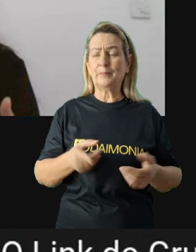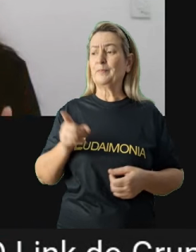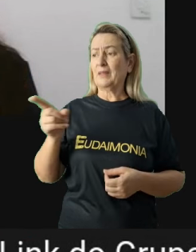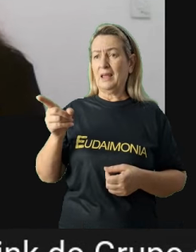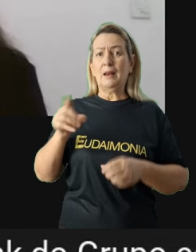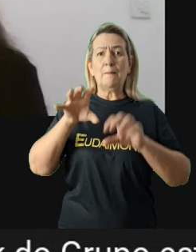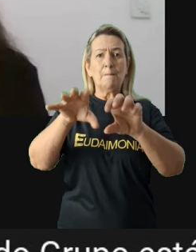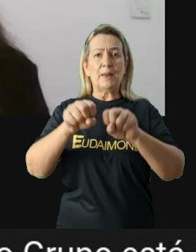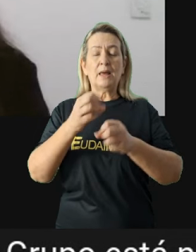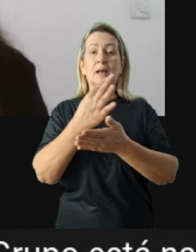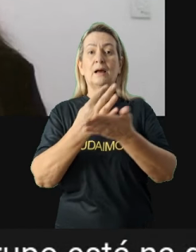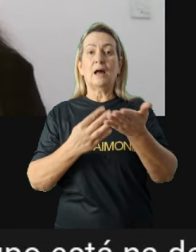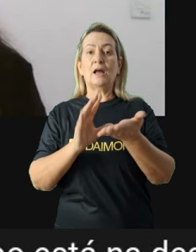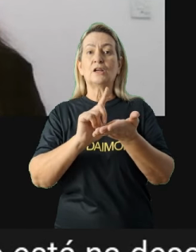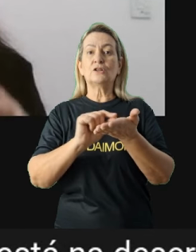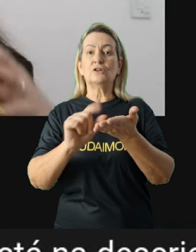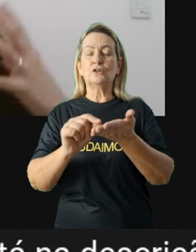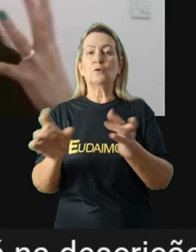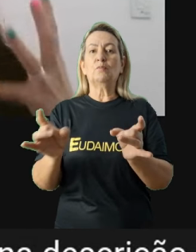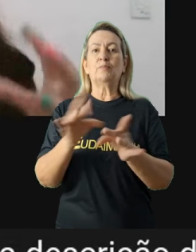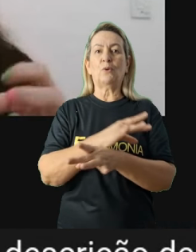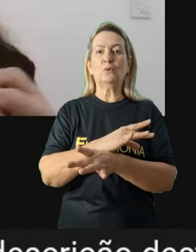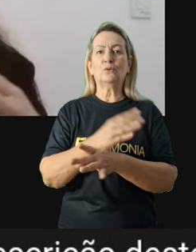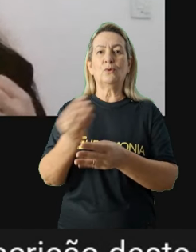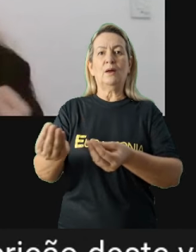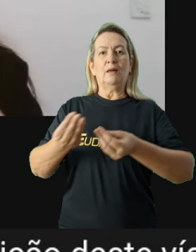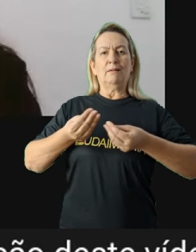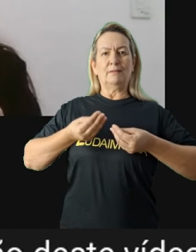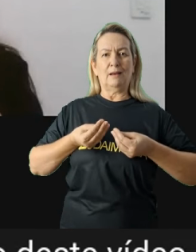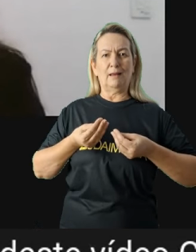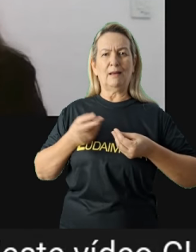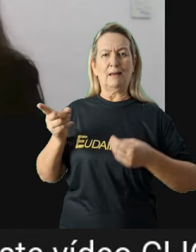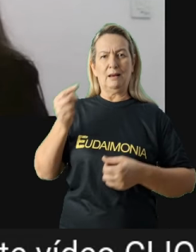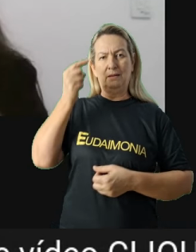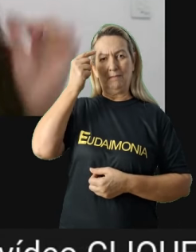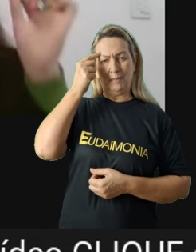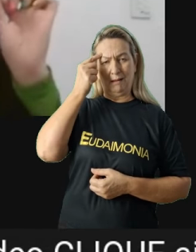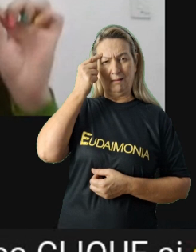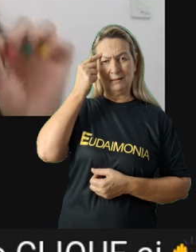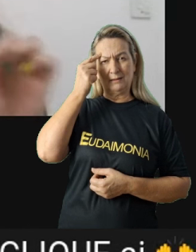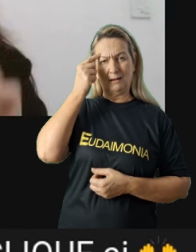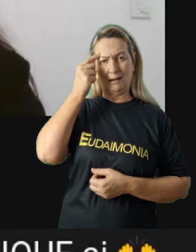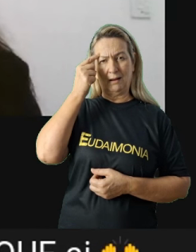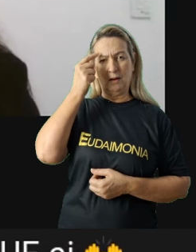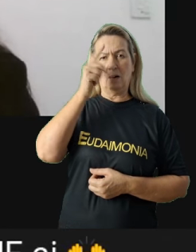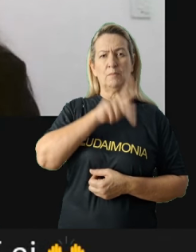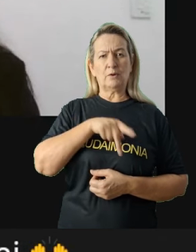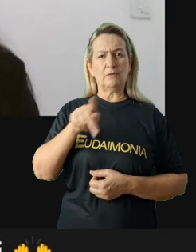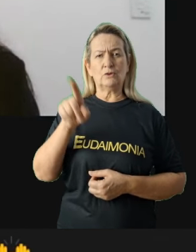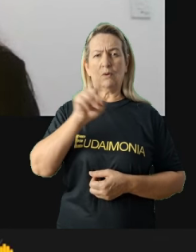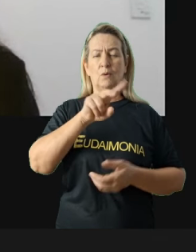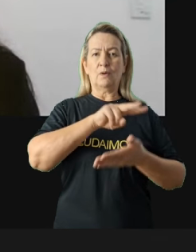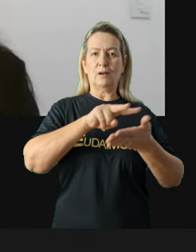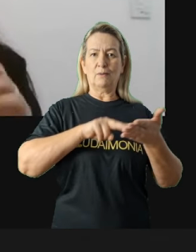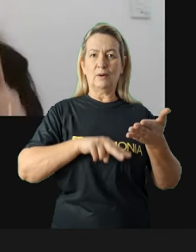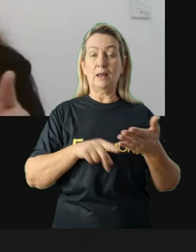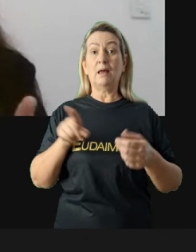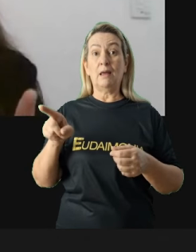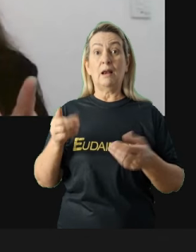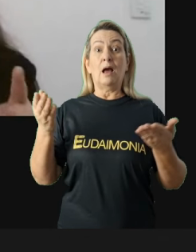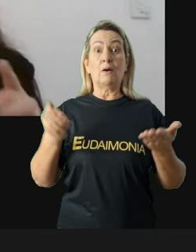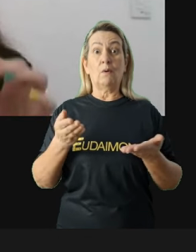sua avaliação, quando ele acha que ele pega um artigo pronto e vai trazer para nós. E agora, como ele está usando a inteligência artificial,